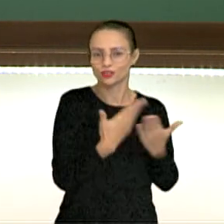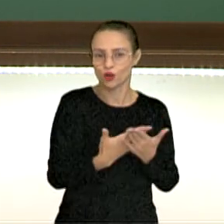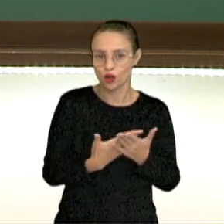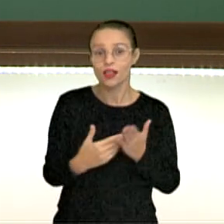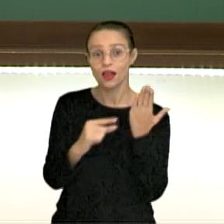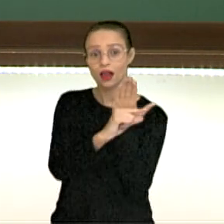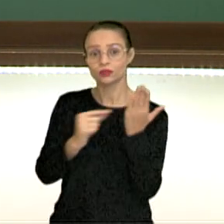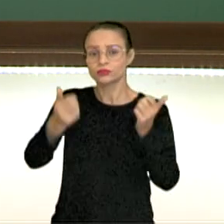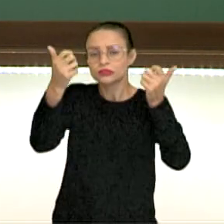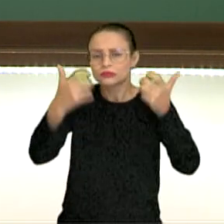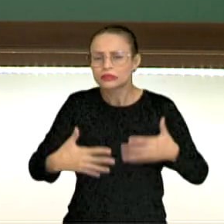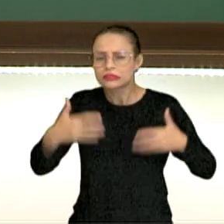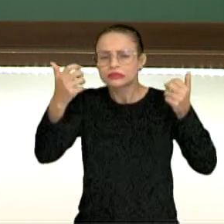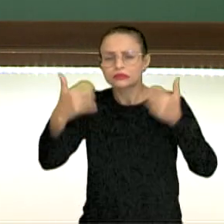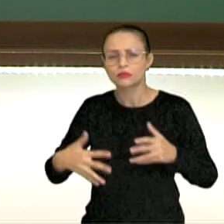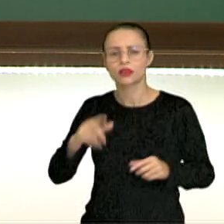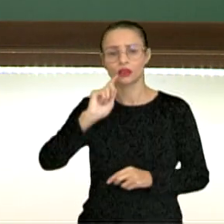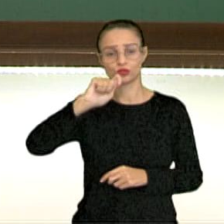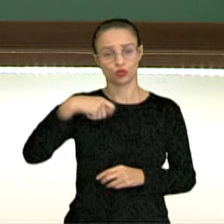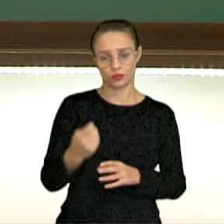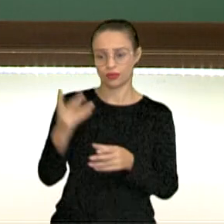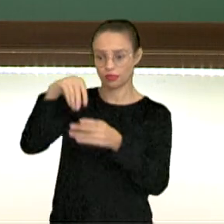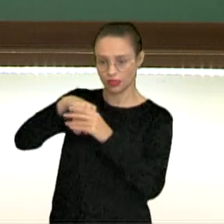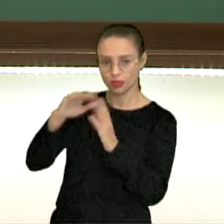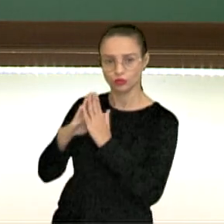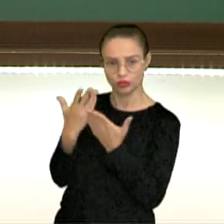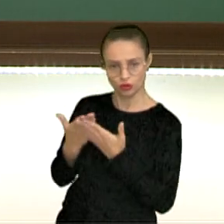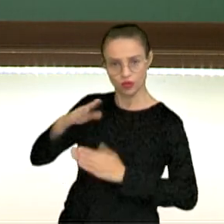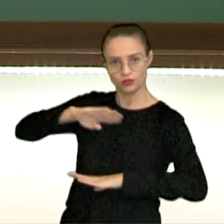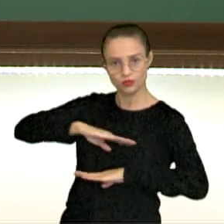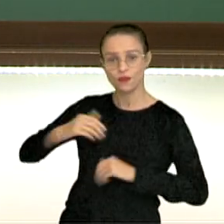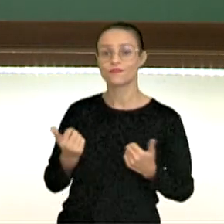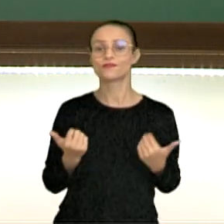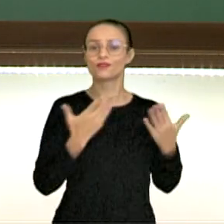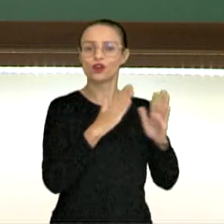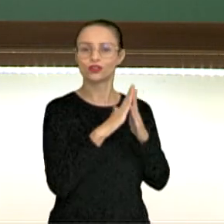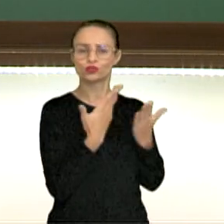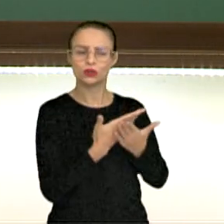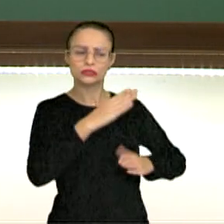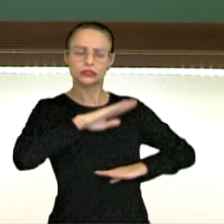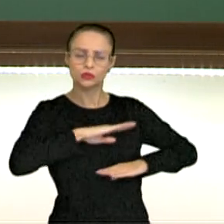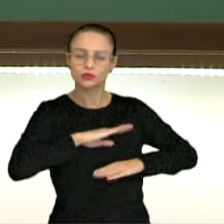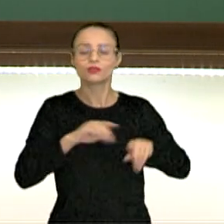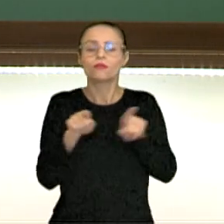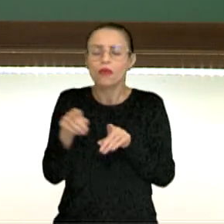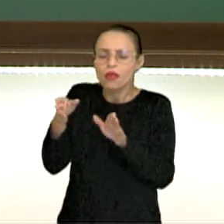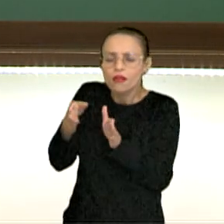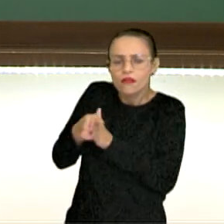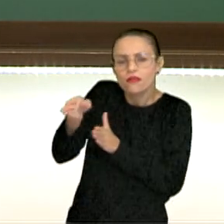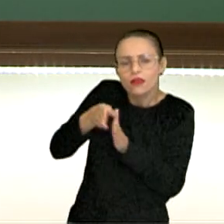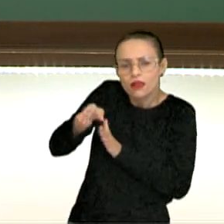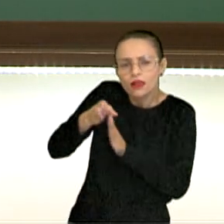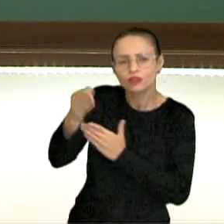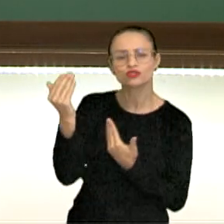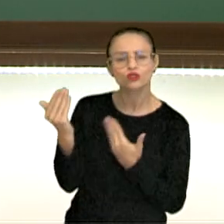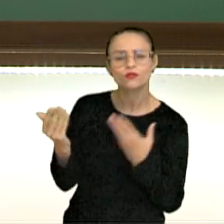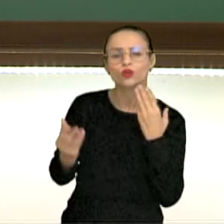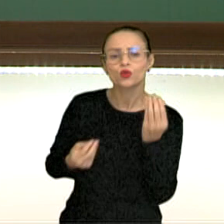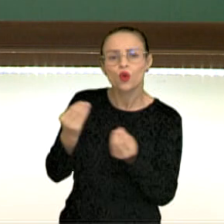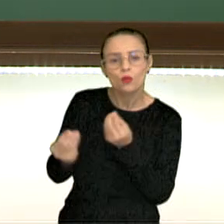discorrendo várias situações dentro da escola e fora da escola e aconselhando o jovem a respeito de